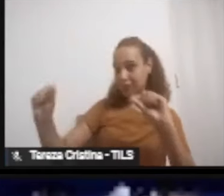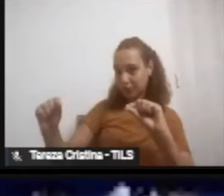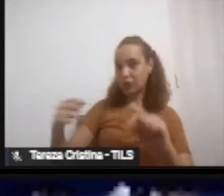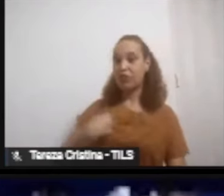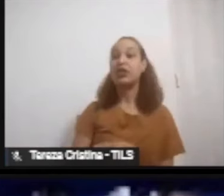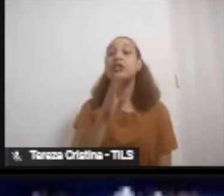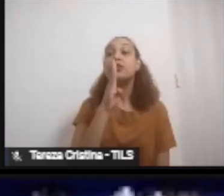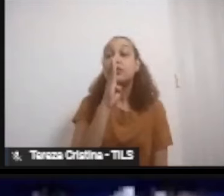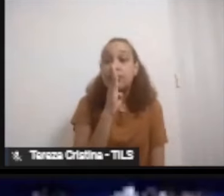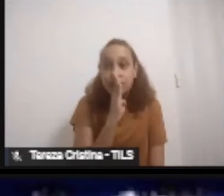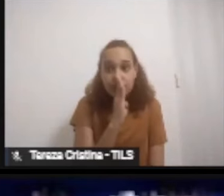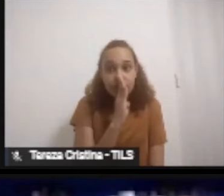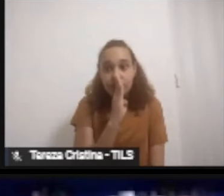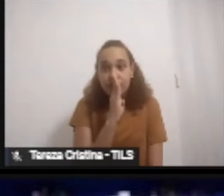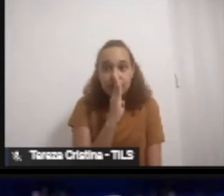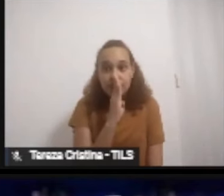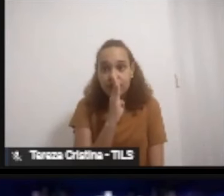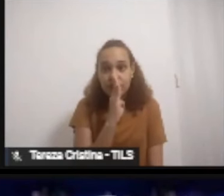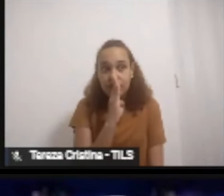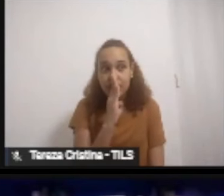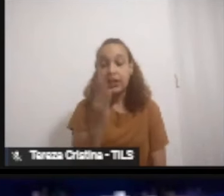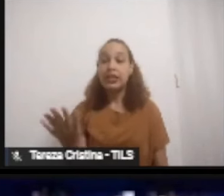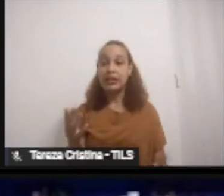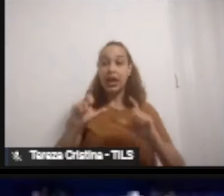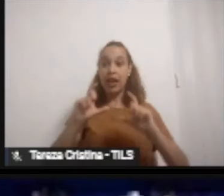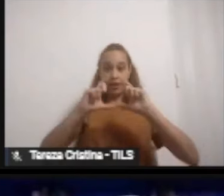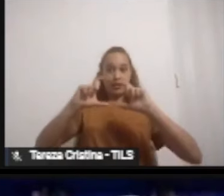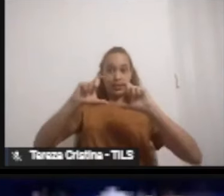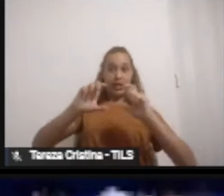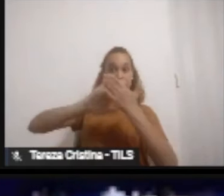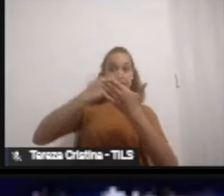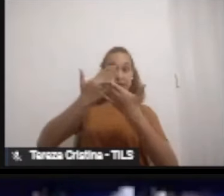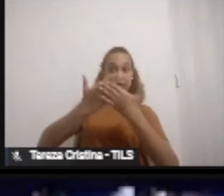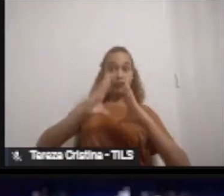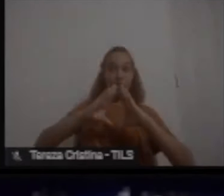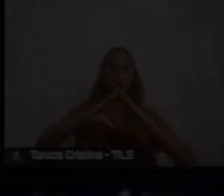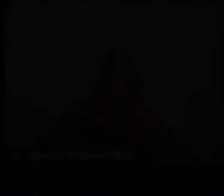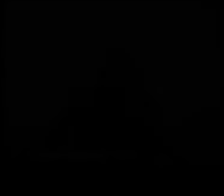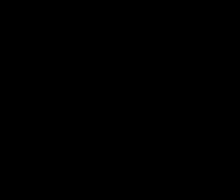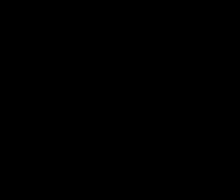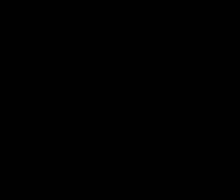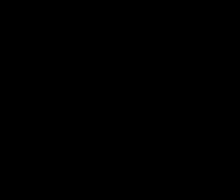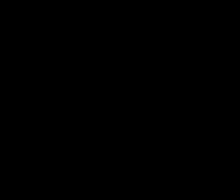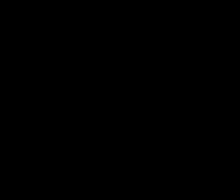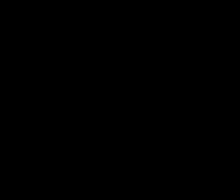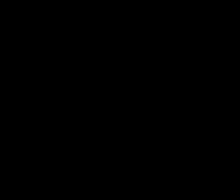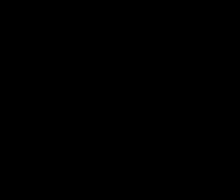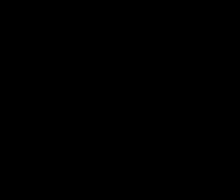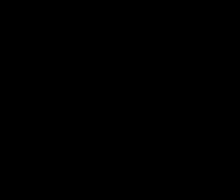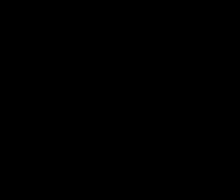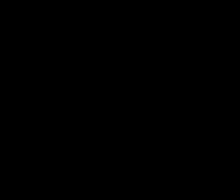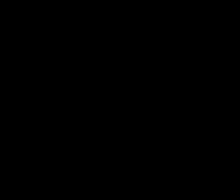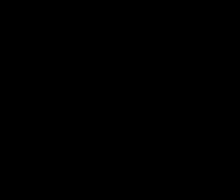gente vai sair a tela de Libras e eu vou sumir, até combinado, que tudo volte. É coisa rápida. Vamos lá.